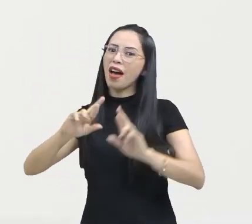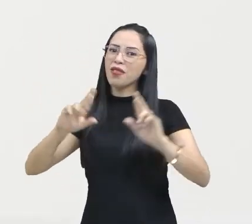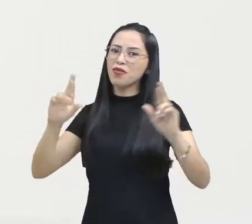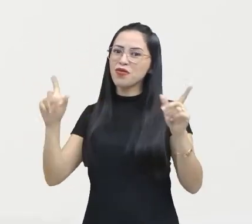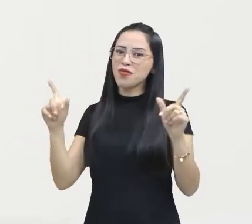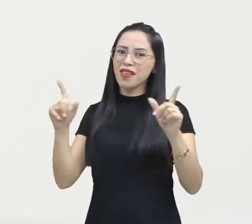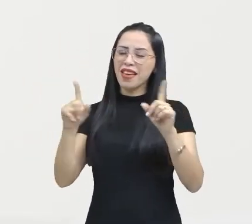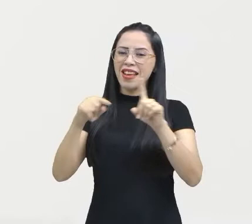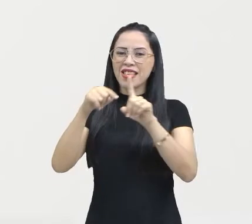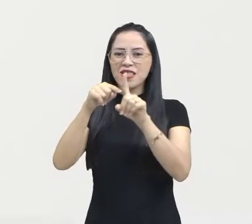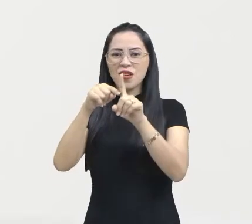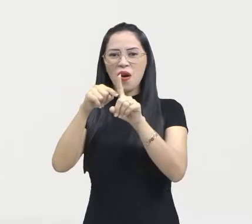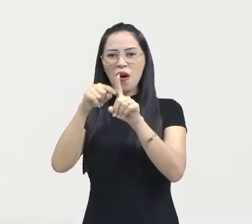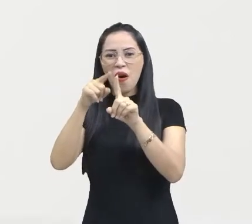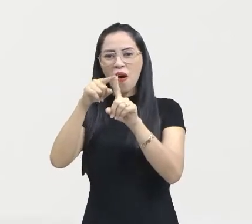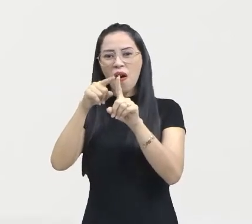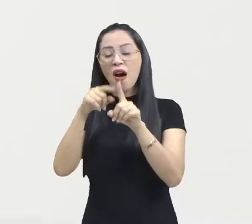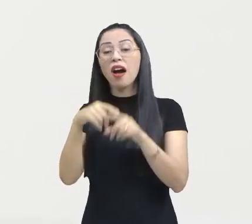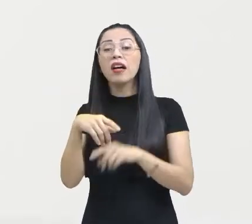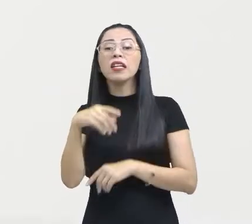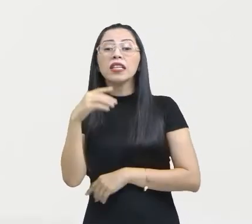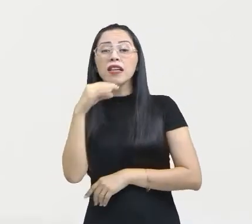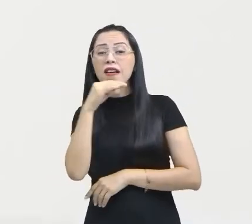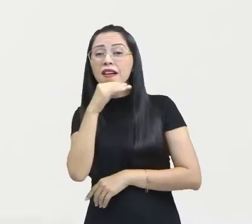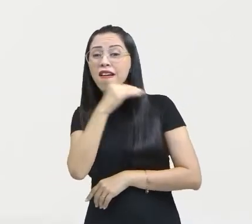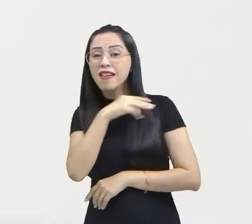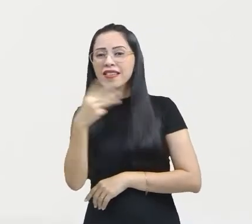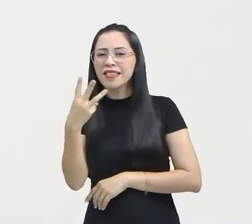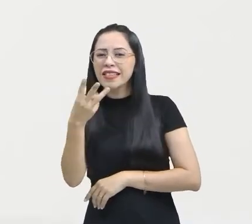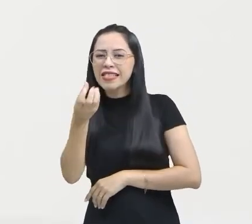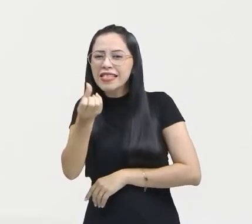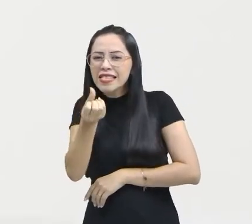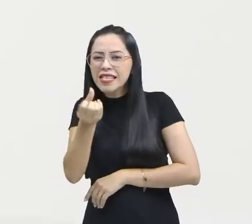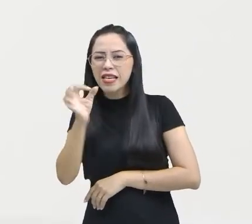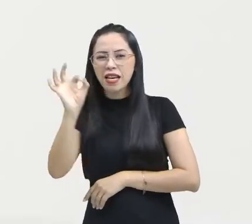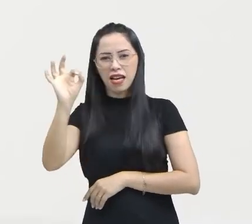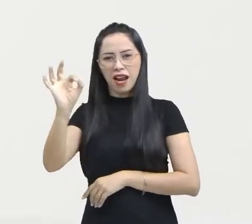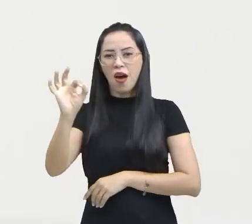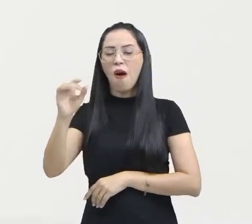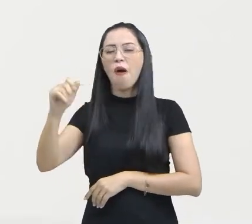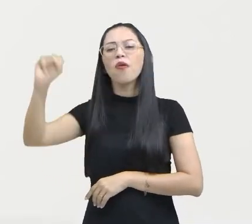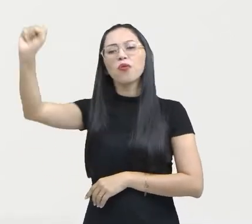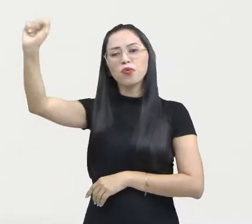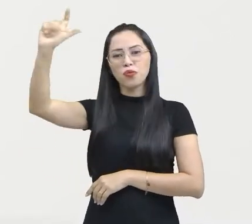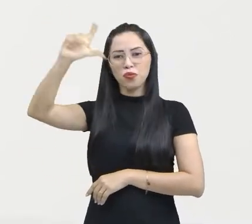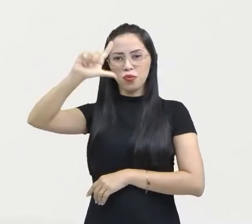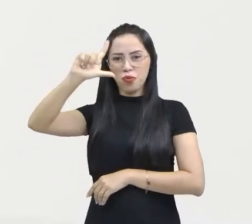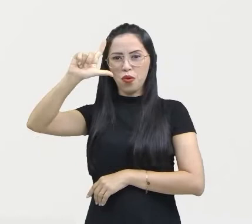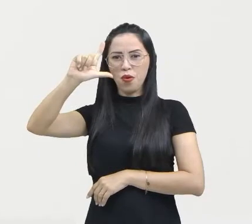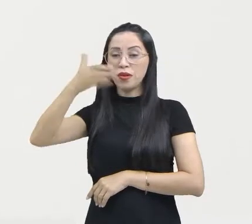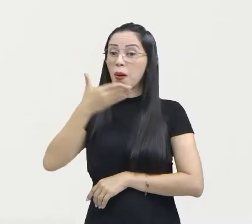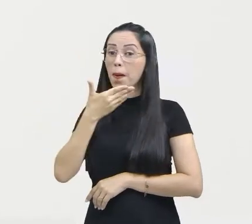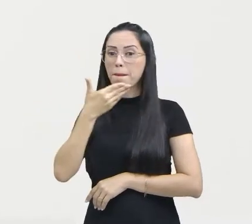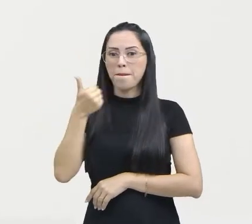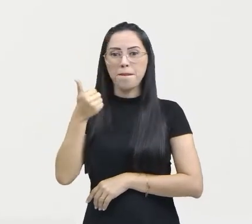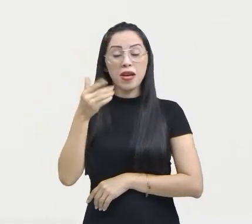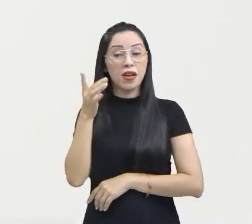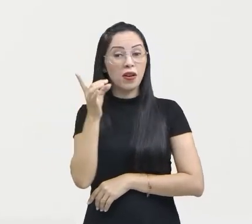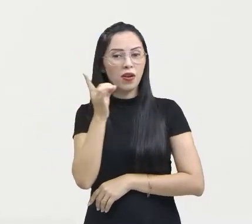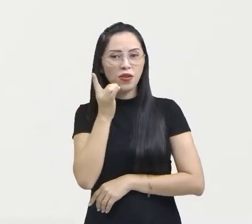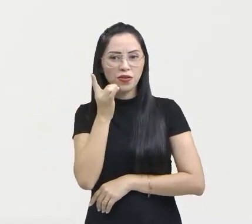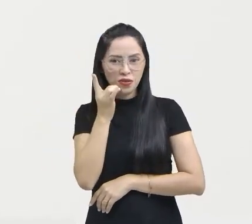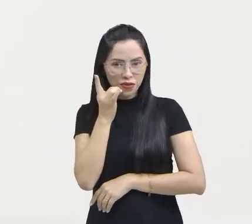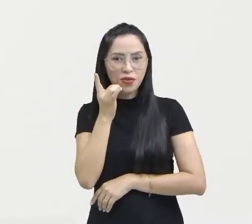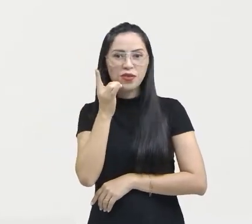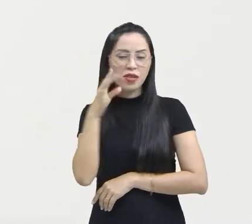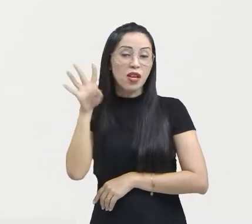máxima, 36 graus. Qual é a previsão? É a previsão de sol. Bom, com previsão de sol, então a